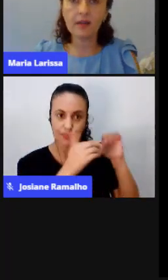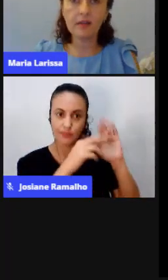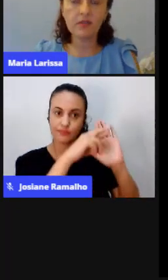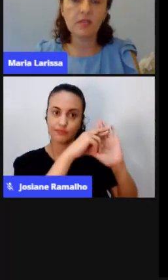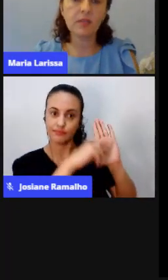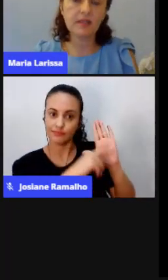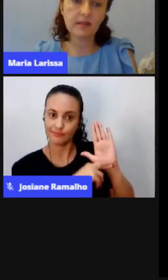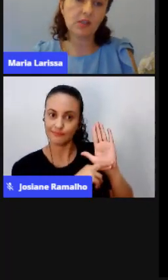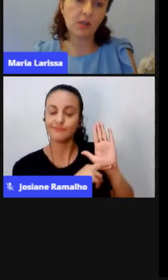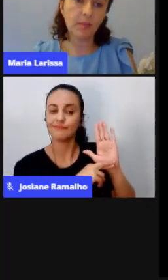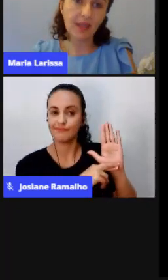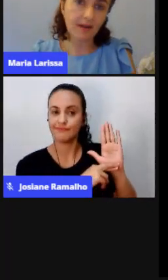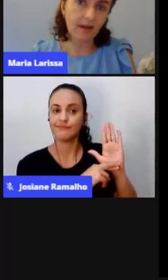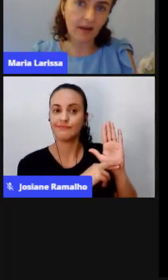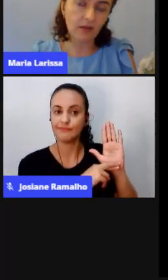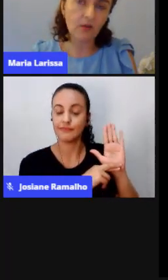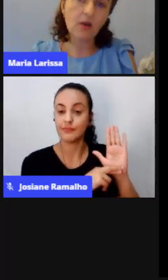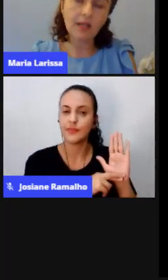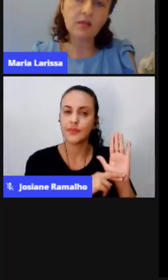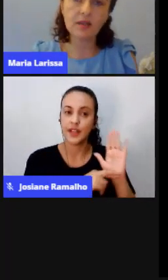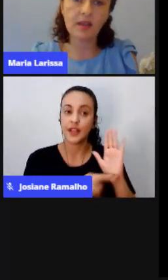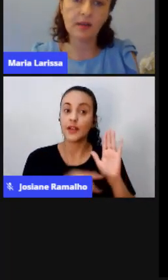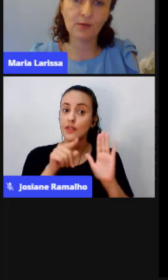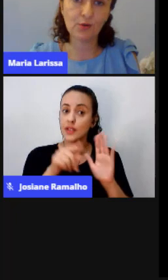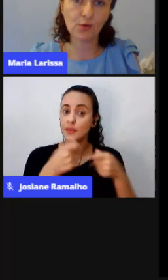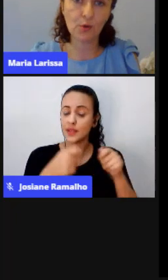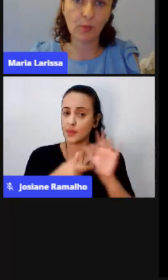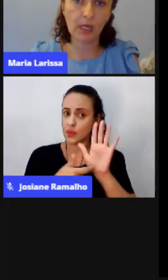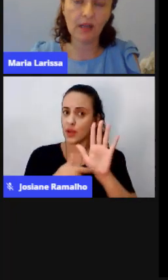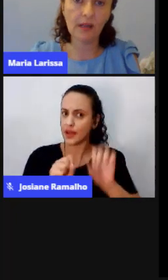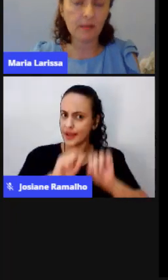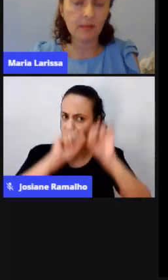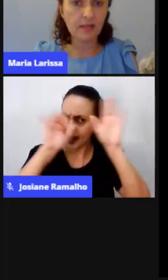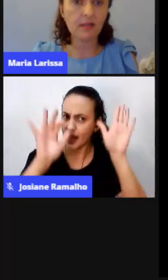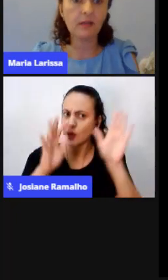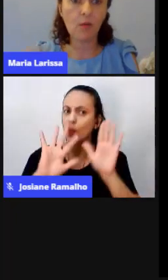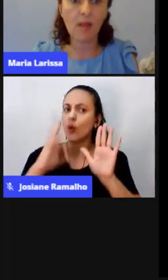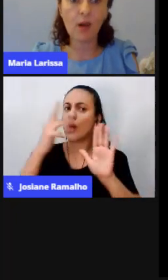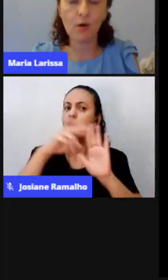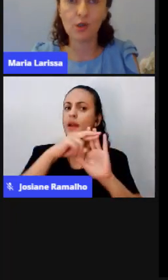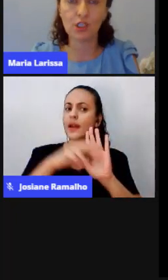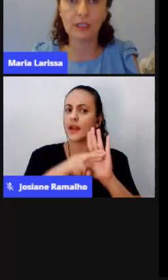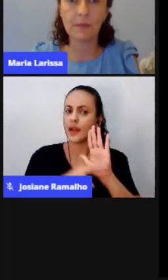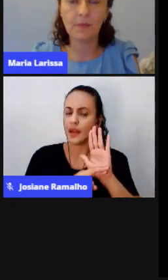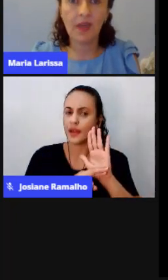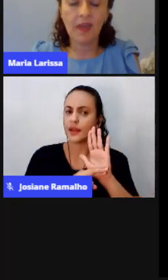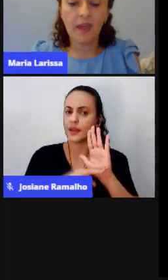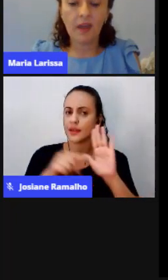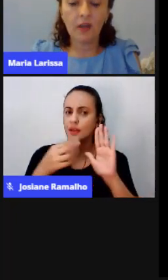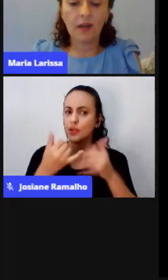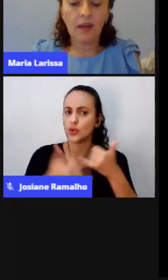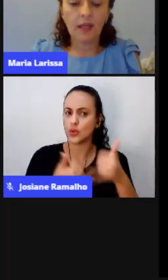uma regra e você precisa deixar bem claro quais são as regras do jogo para ele. E ela precisa ter uma lógica.